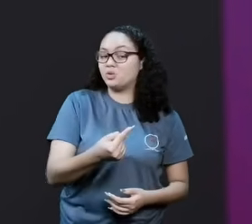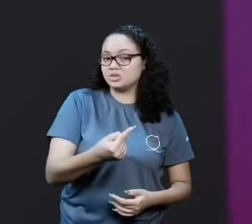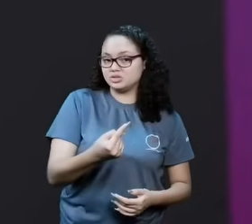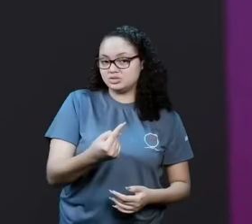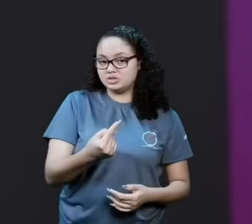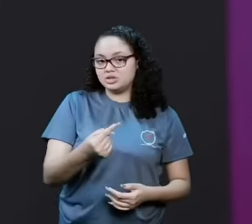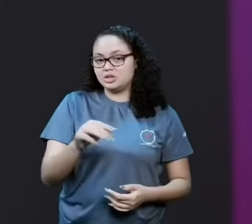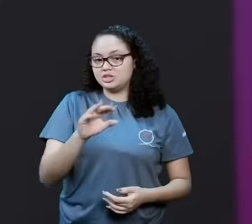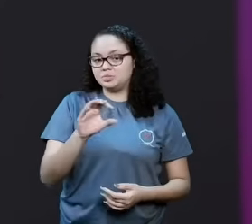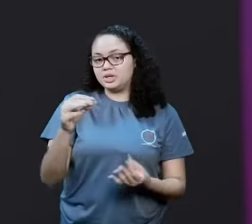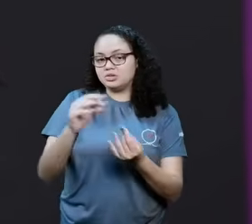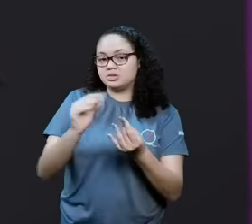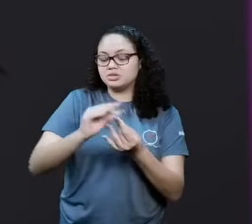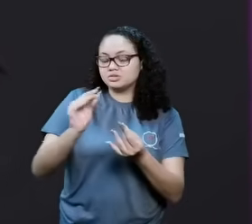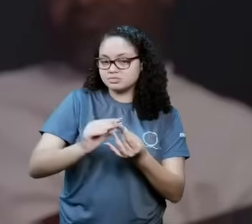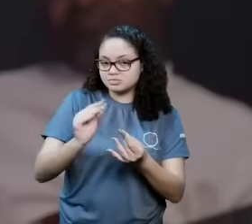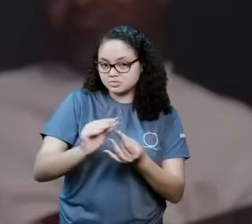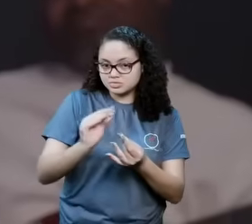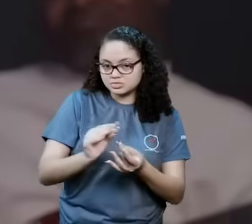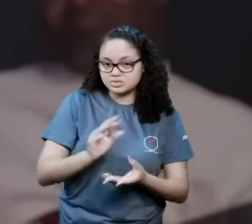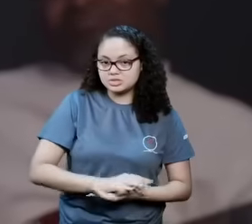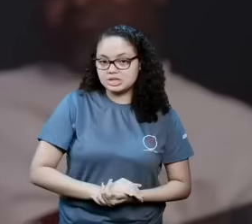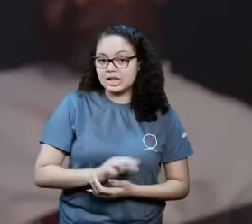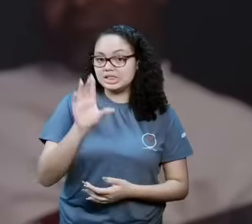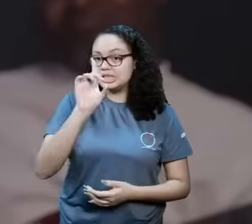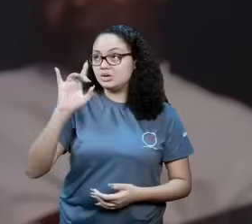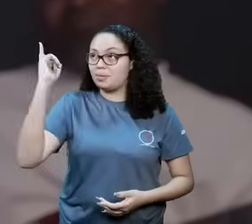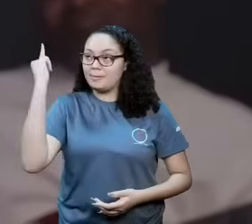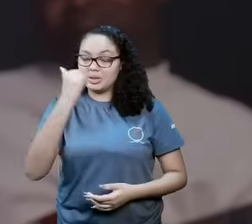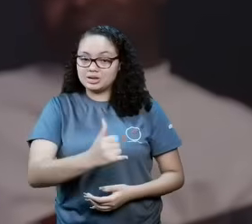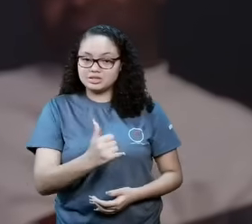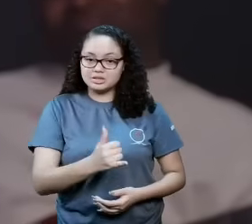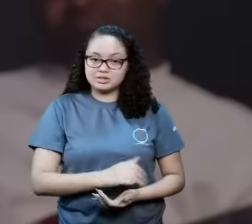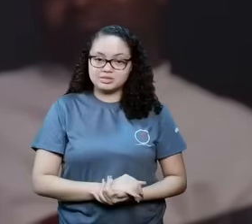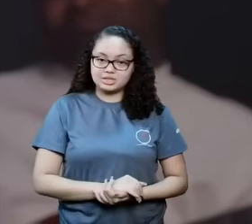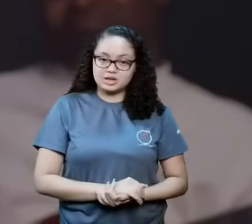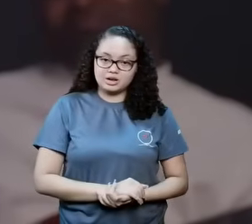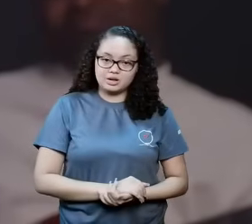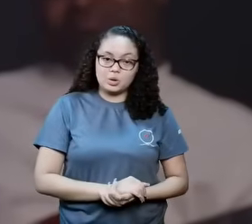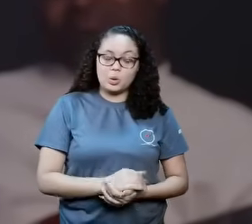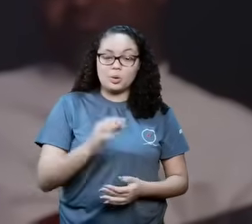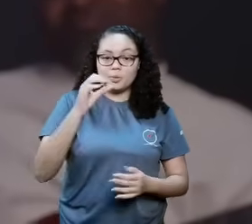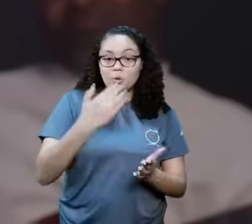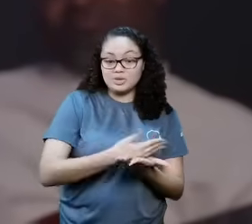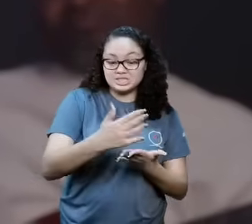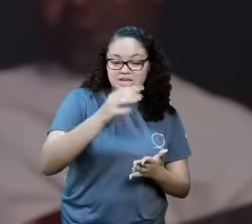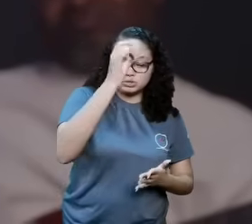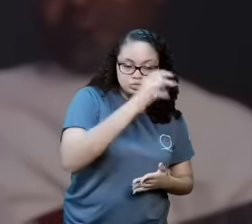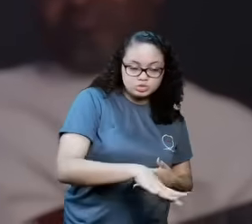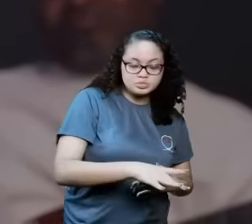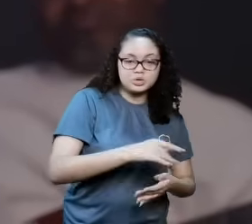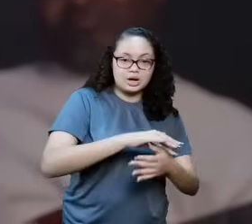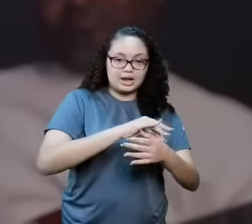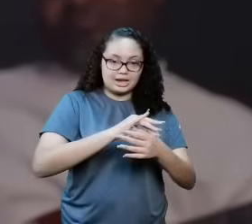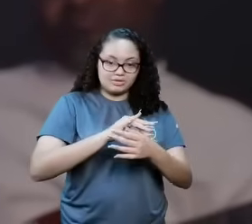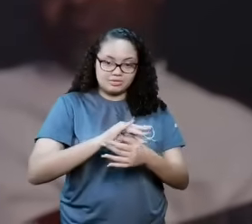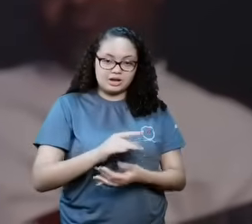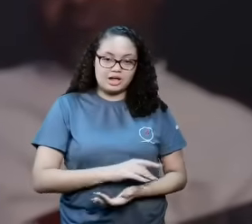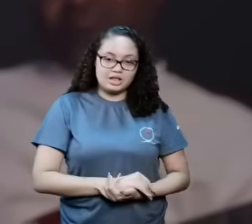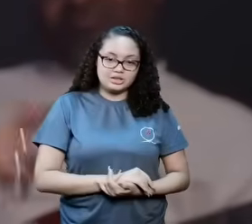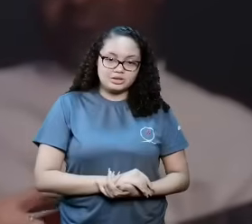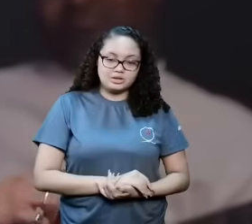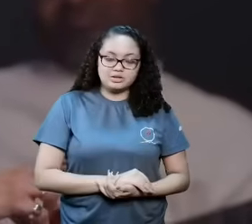última coisa, mas quando Deus manda Ezequiel profetizar, manda ele profetizar de trás para frente. Carne,